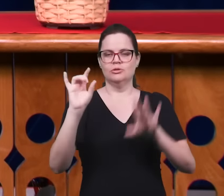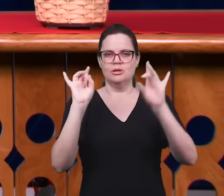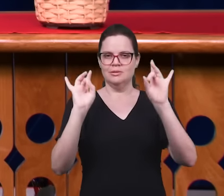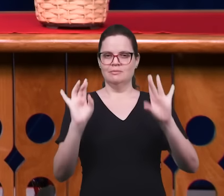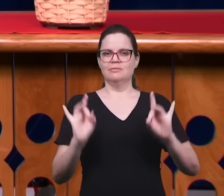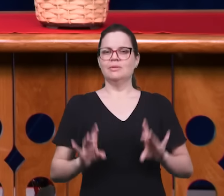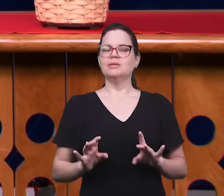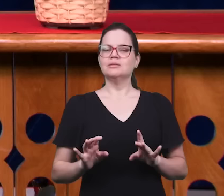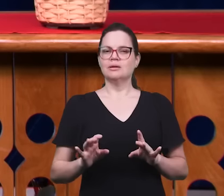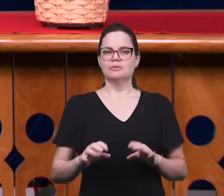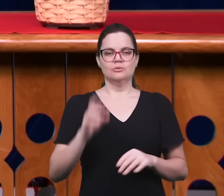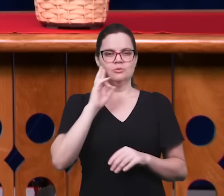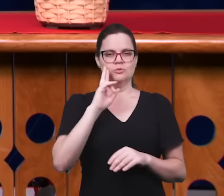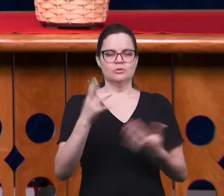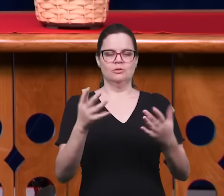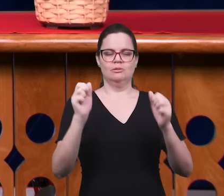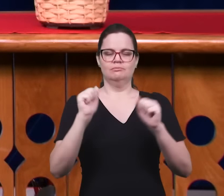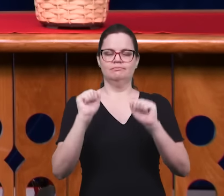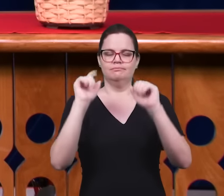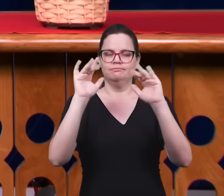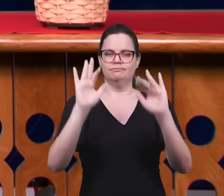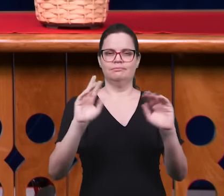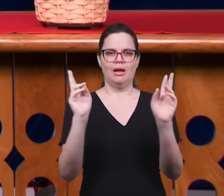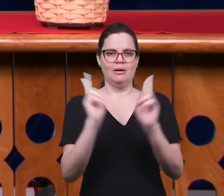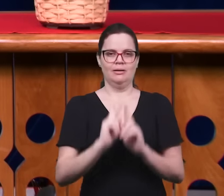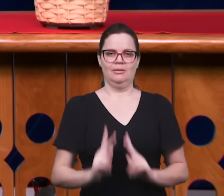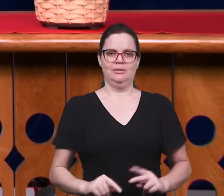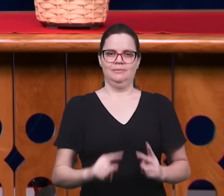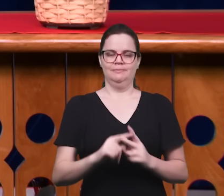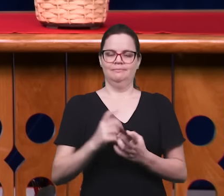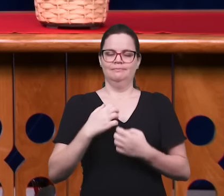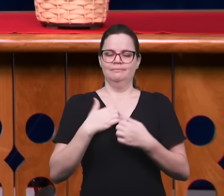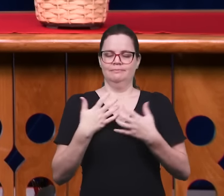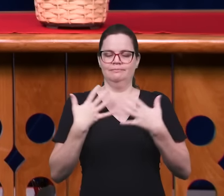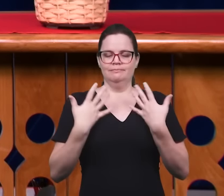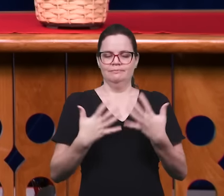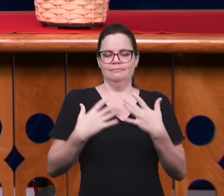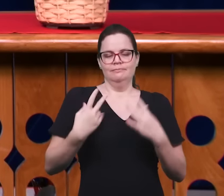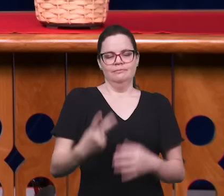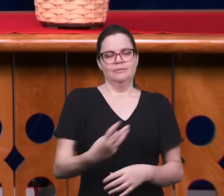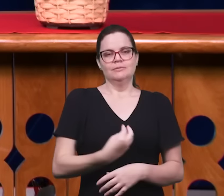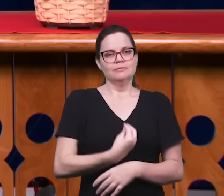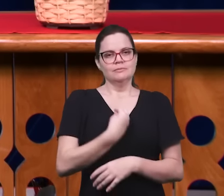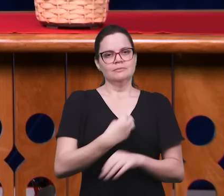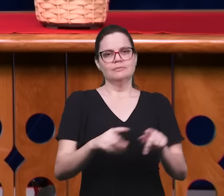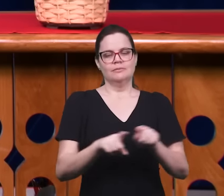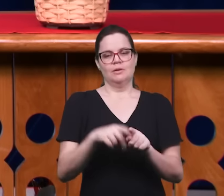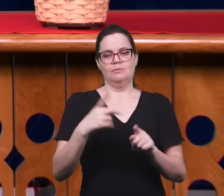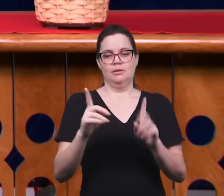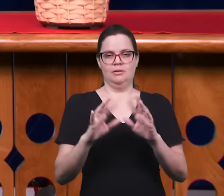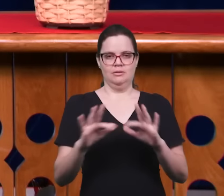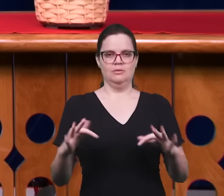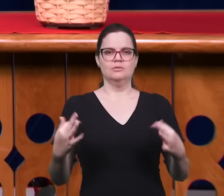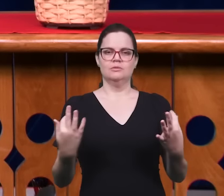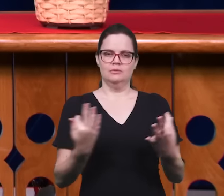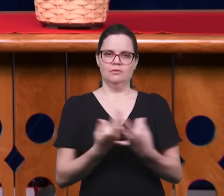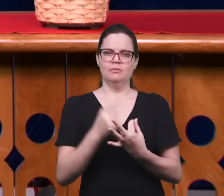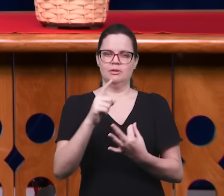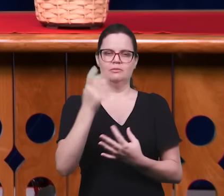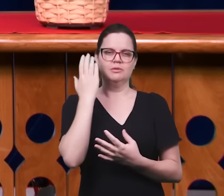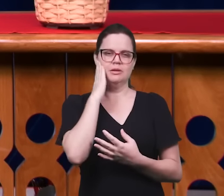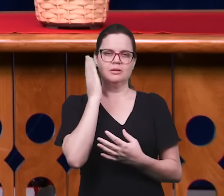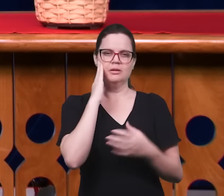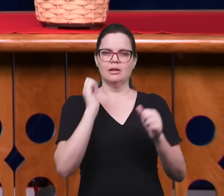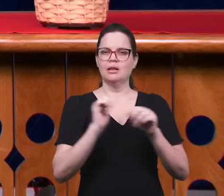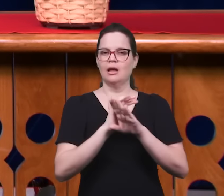especial, é o dia que o Senhor quer trazer paz, alegria, renovo sobre a sua vida, sobre a sua família, e